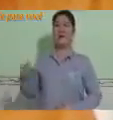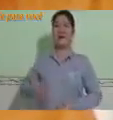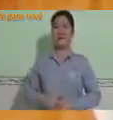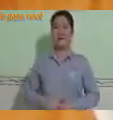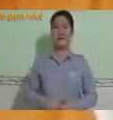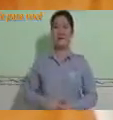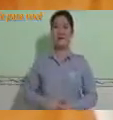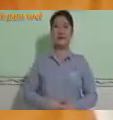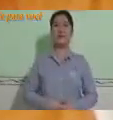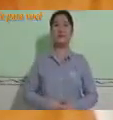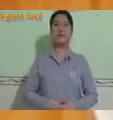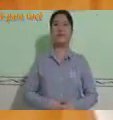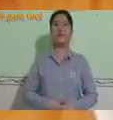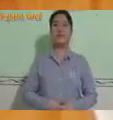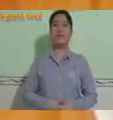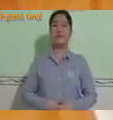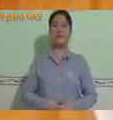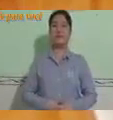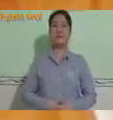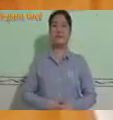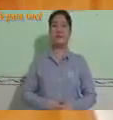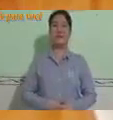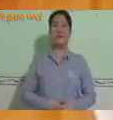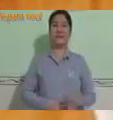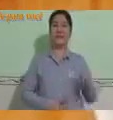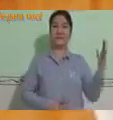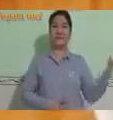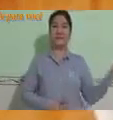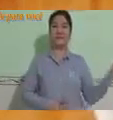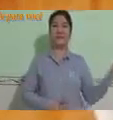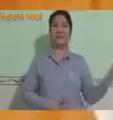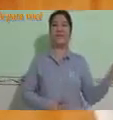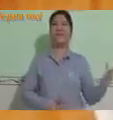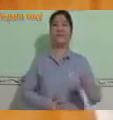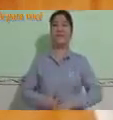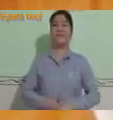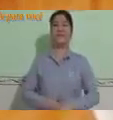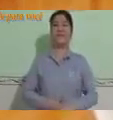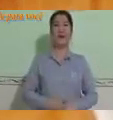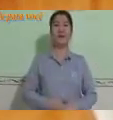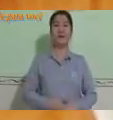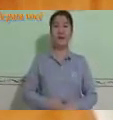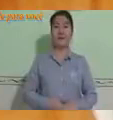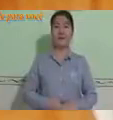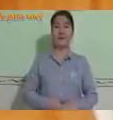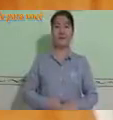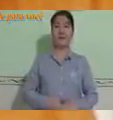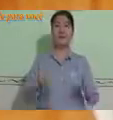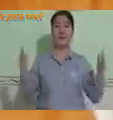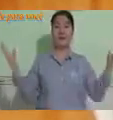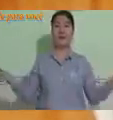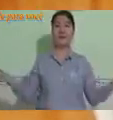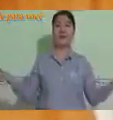MG ARROZ 282 MG CAFE acento agudo EMGR TIO